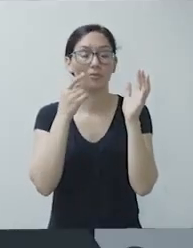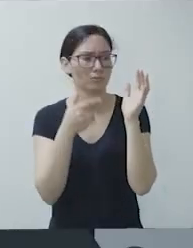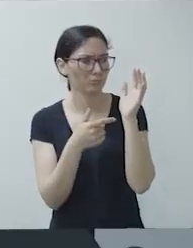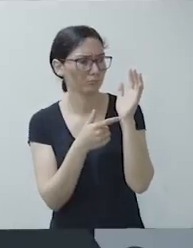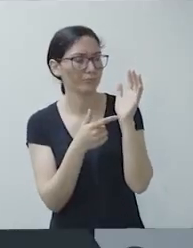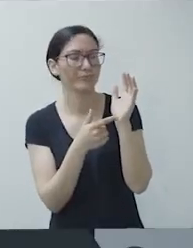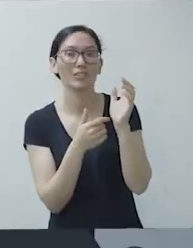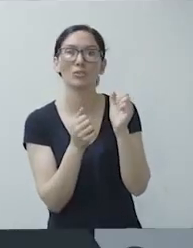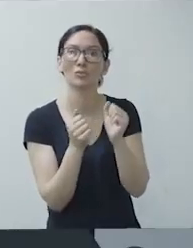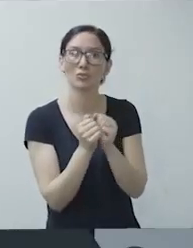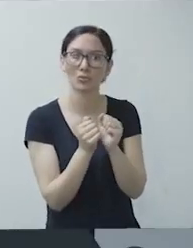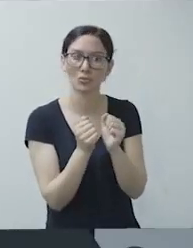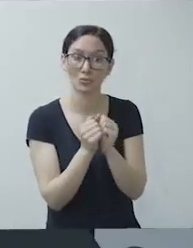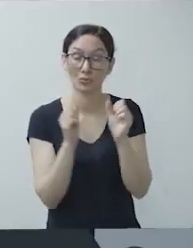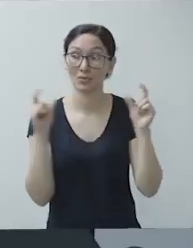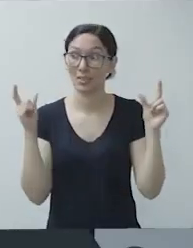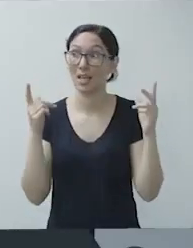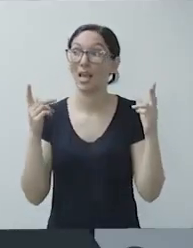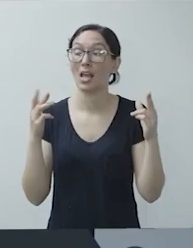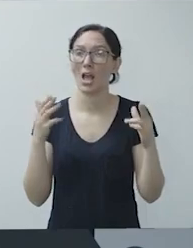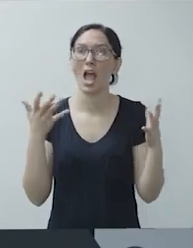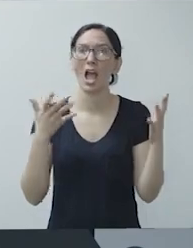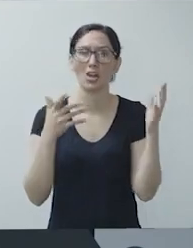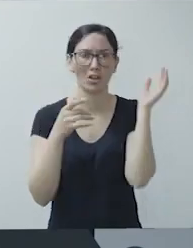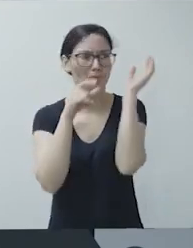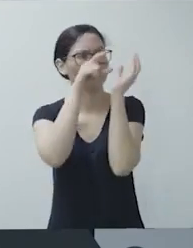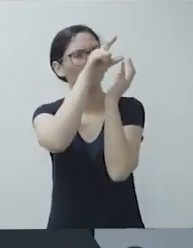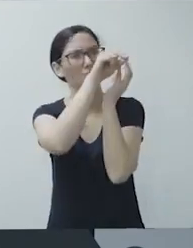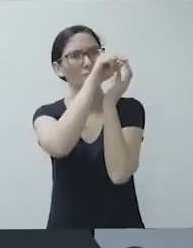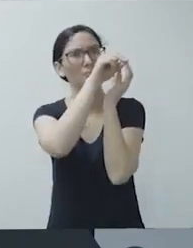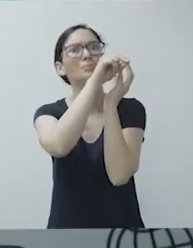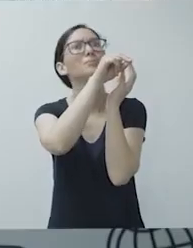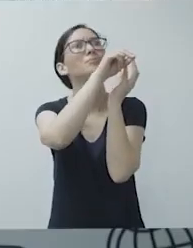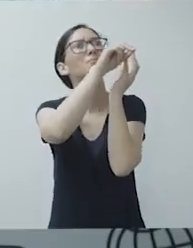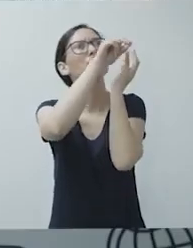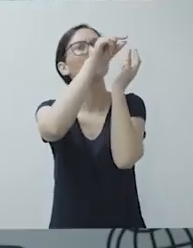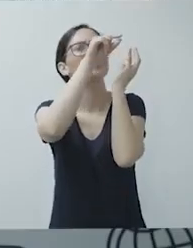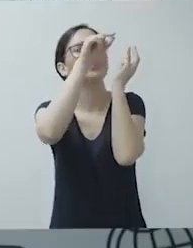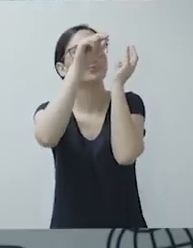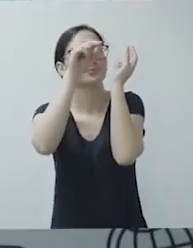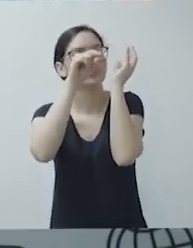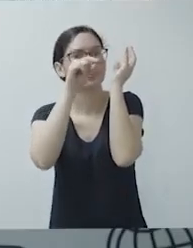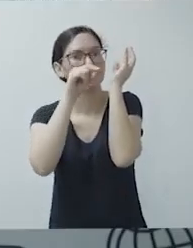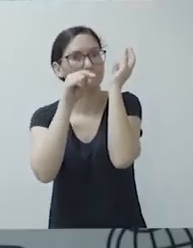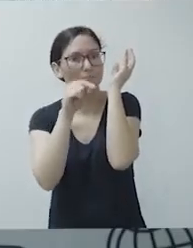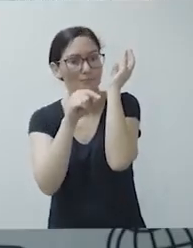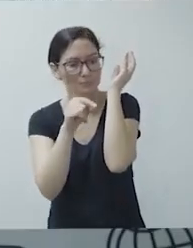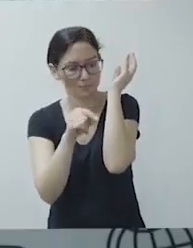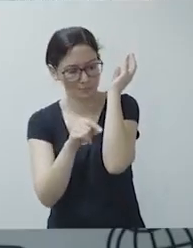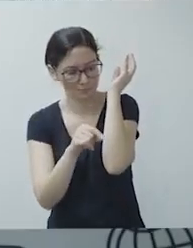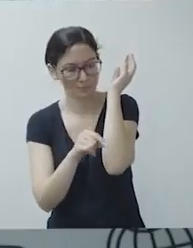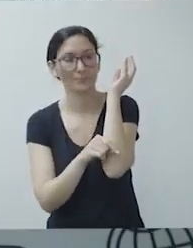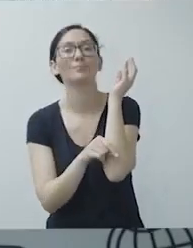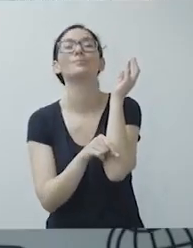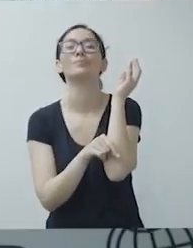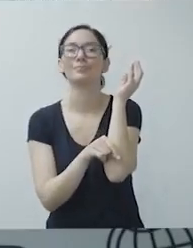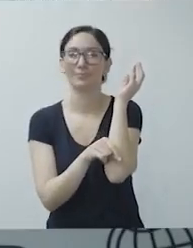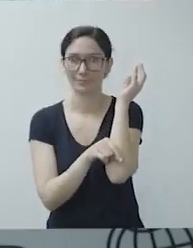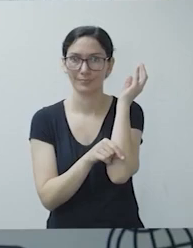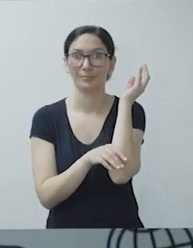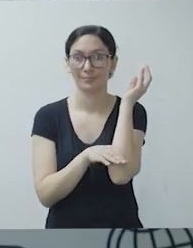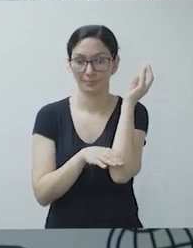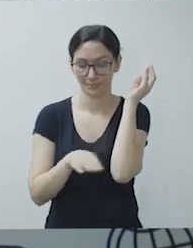Vamos fazer como fizemos na tela? Ele estava em cima, mas nós vimos aqui pela nossa tela